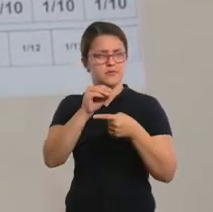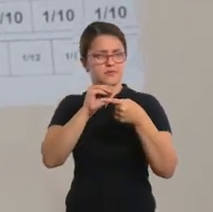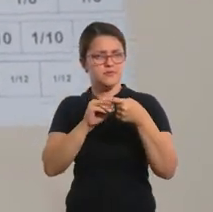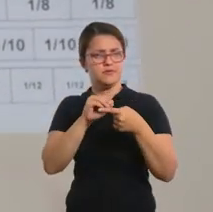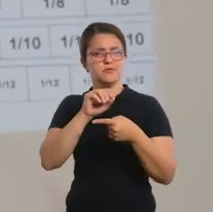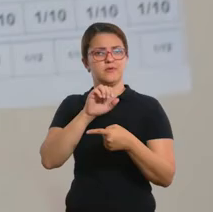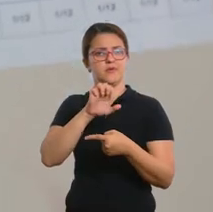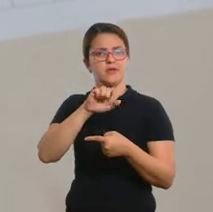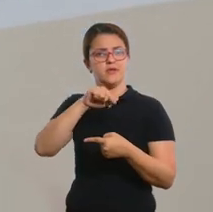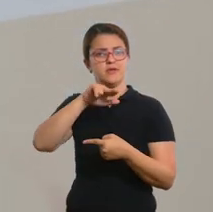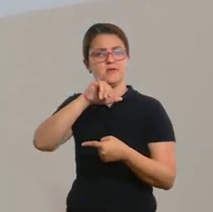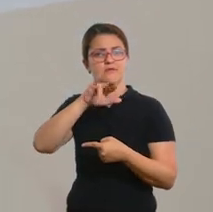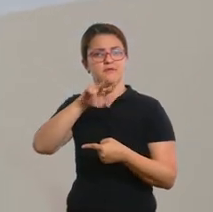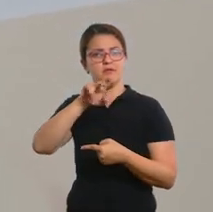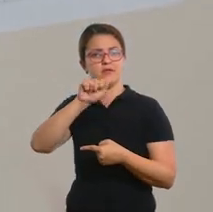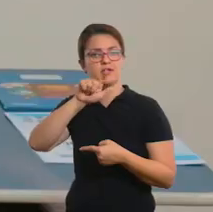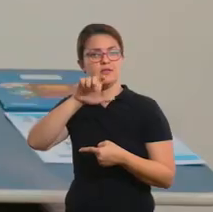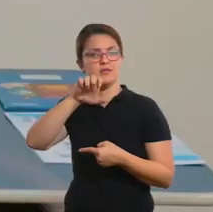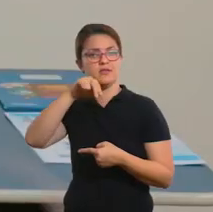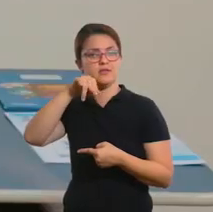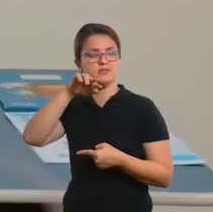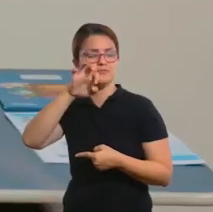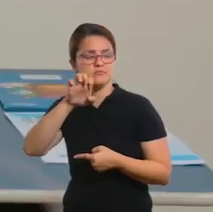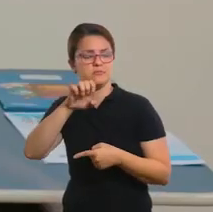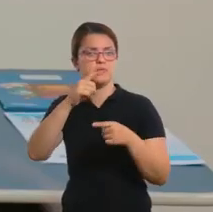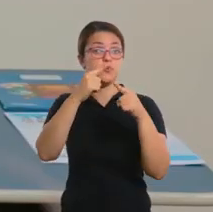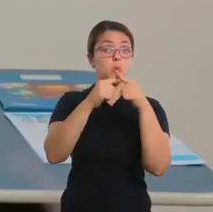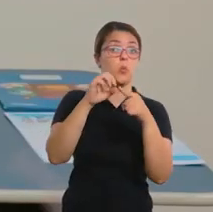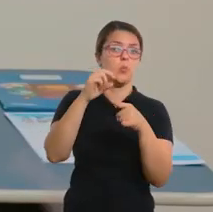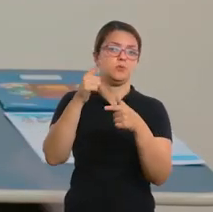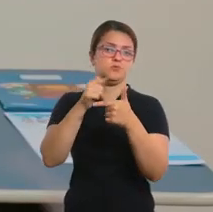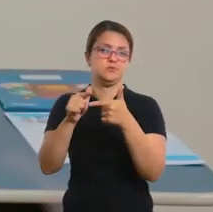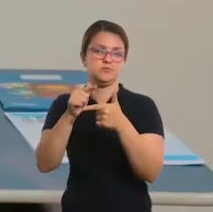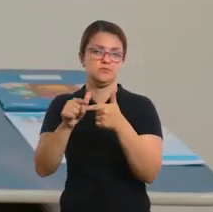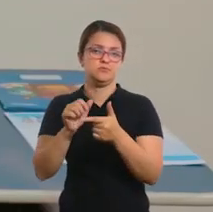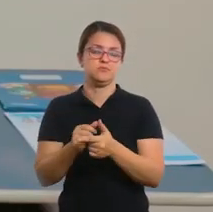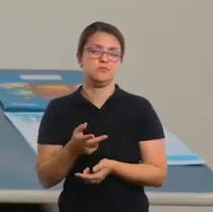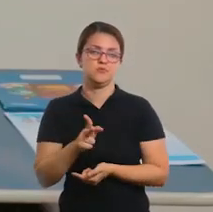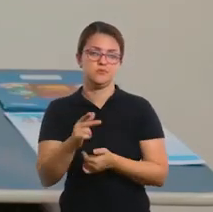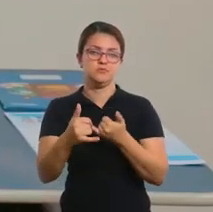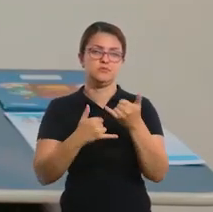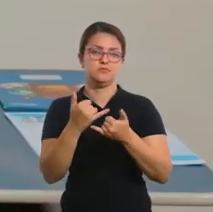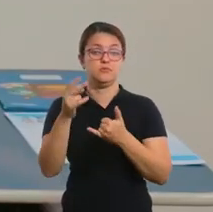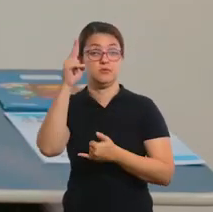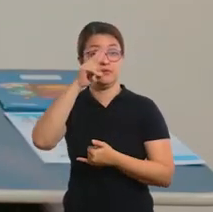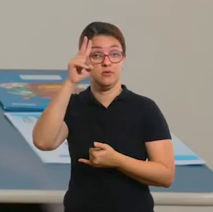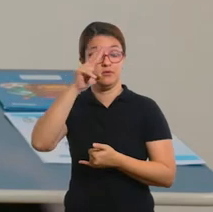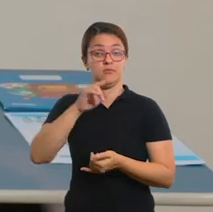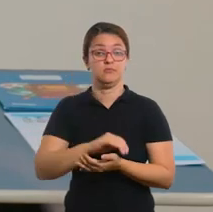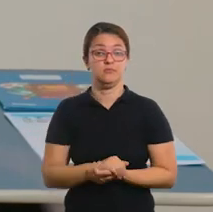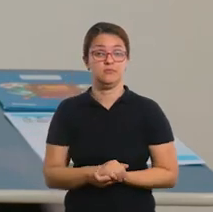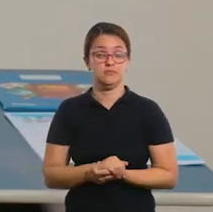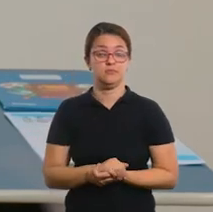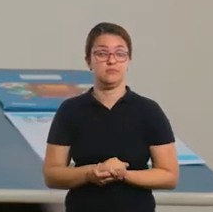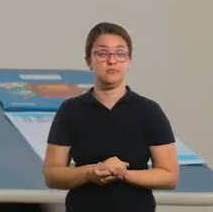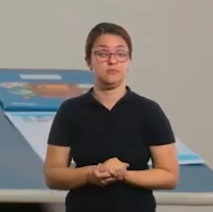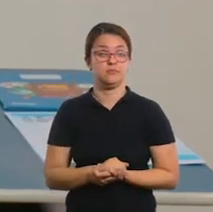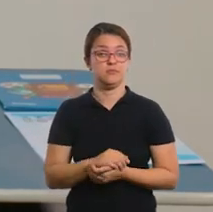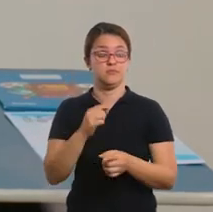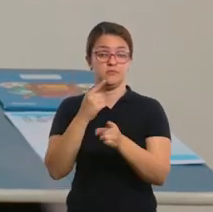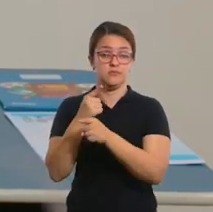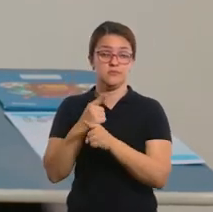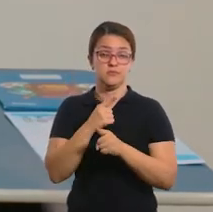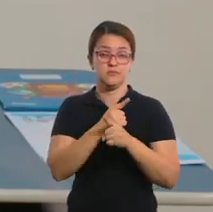podem multiplicar ou dividir. Agora vocês podem dar sequência no jogo. E não esqueçam que, para